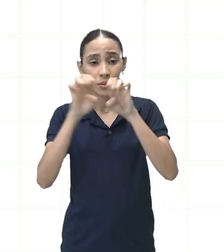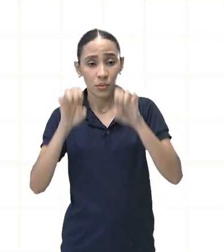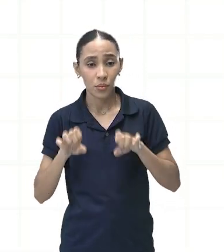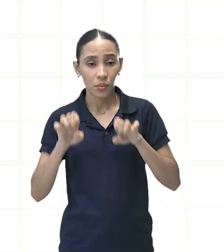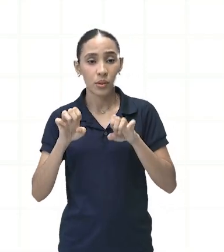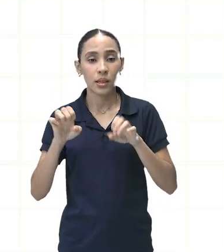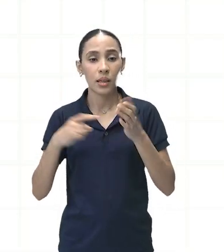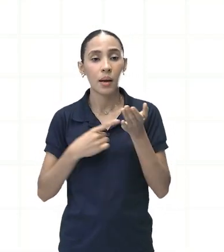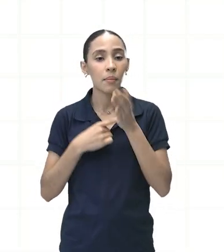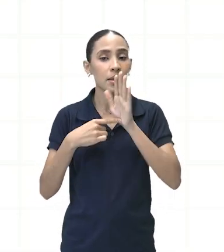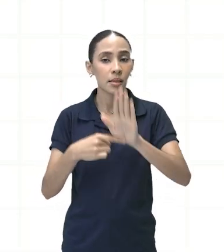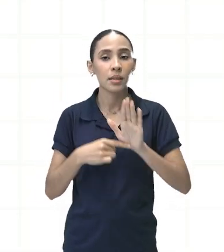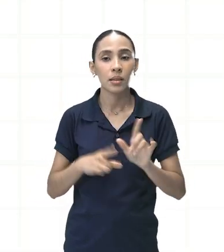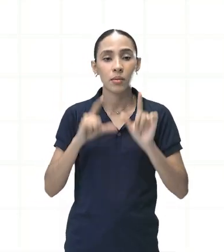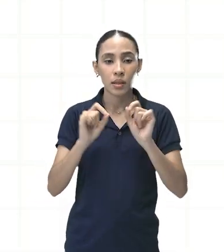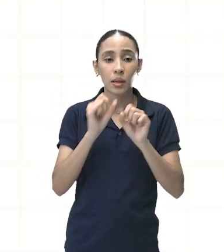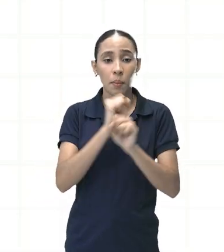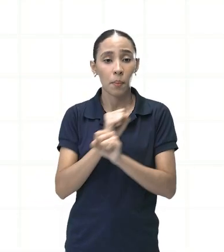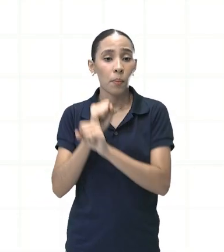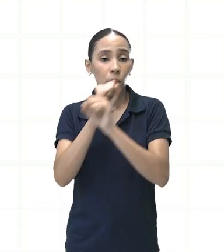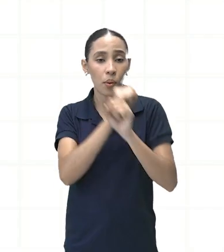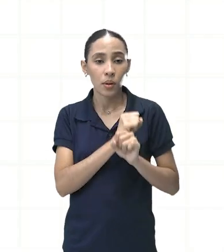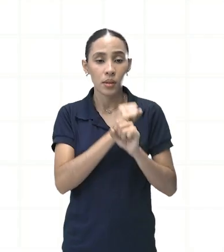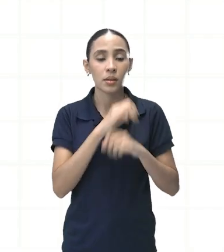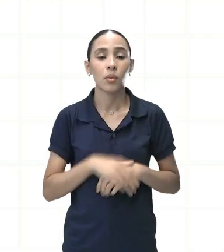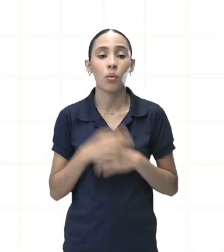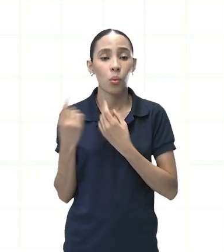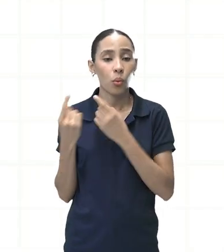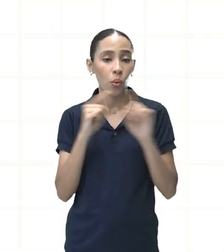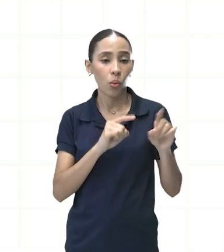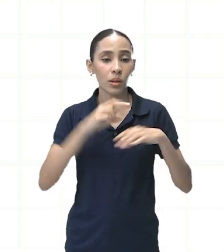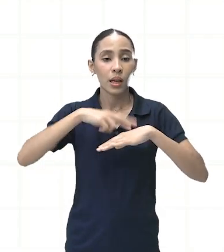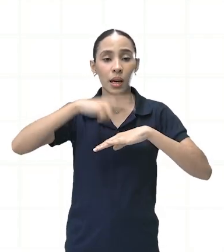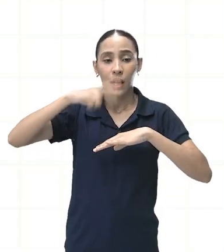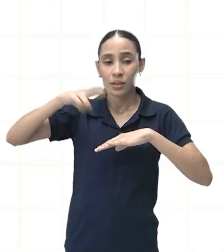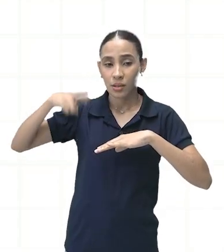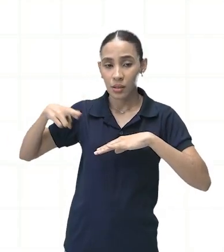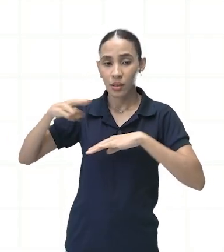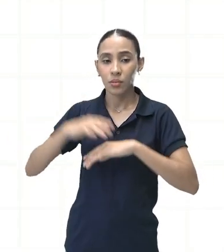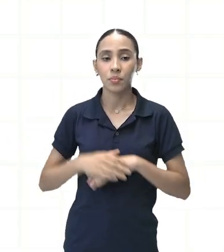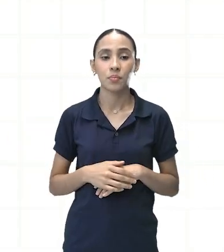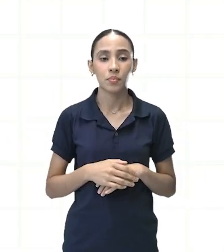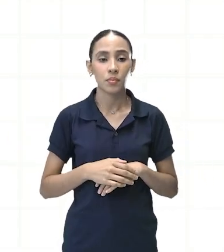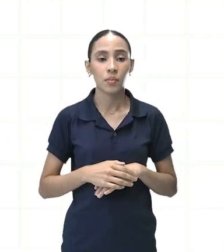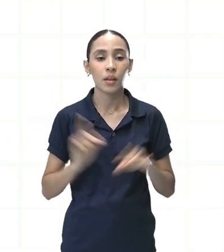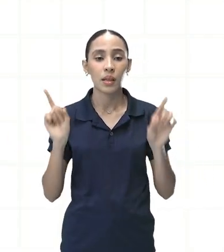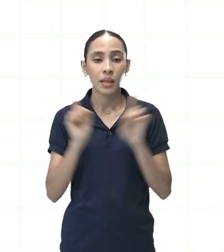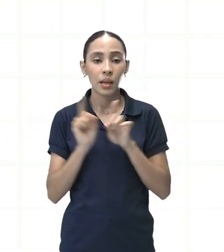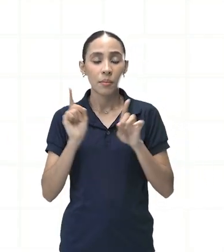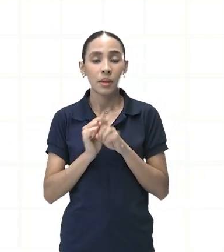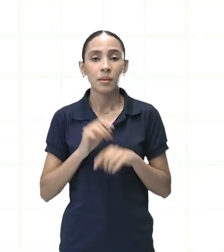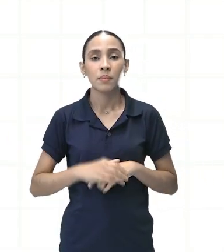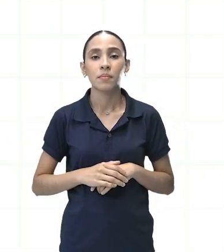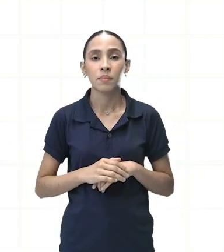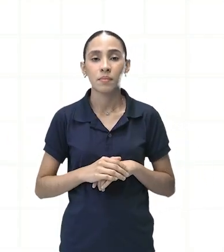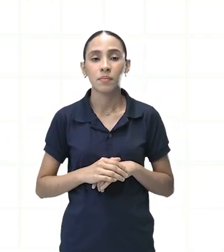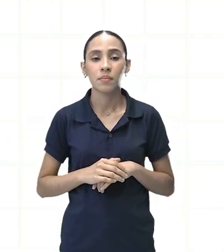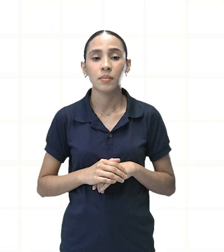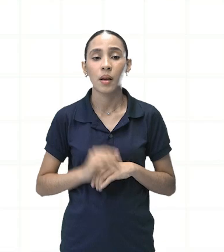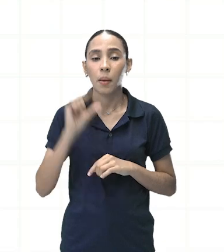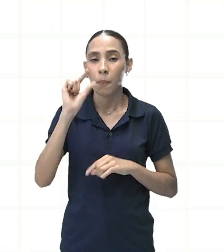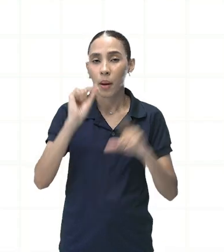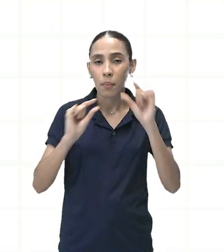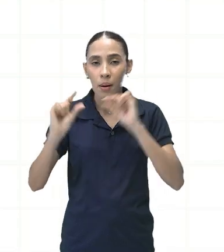estruturas elas ofereçam proteção contra radiação, bem como os